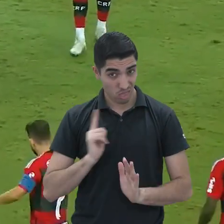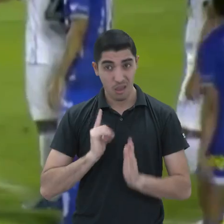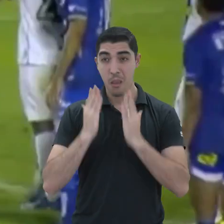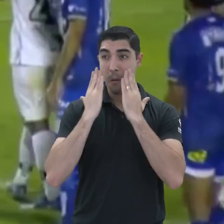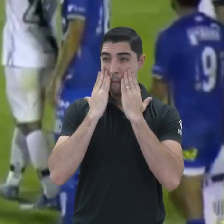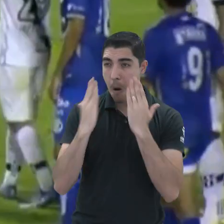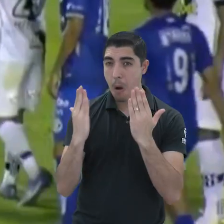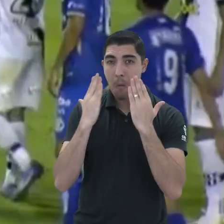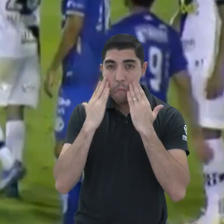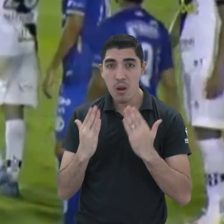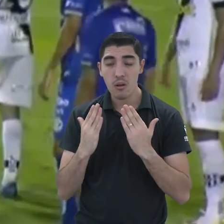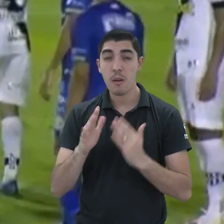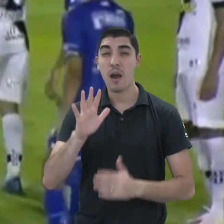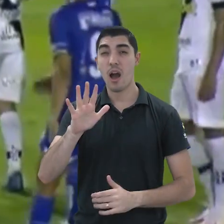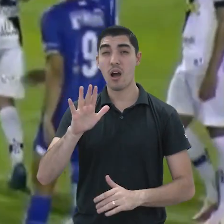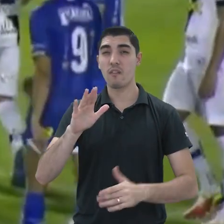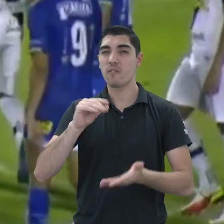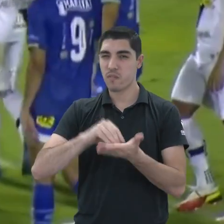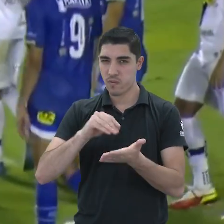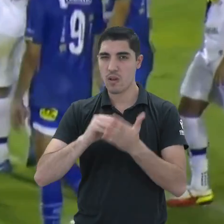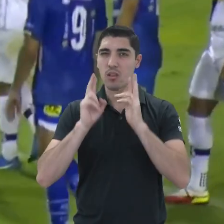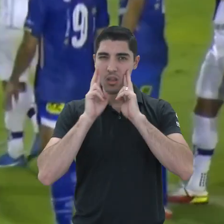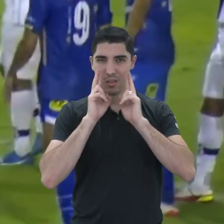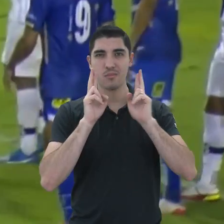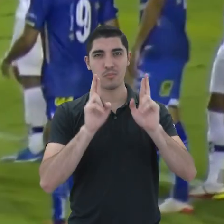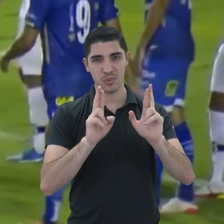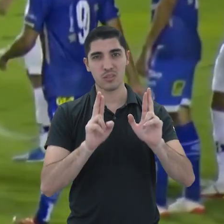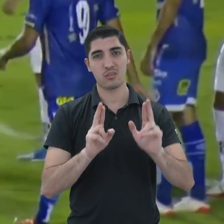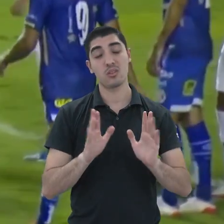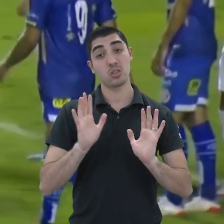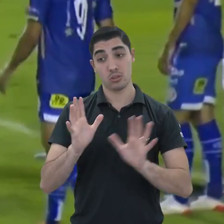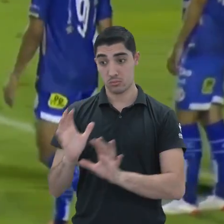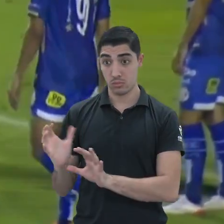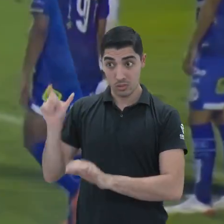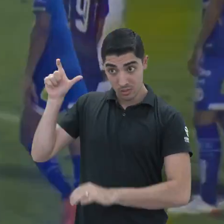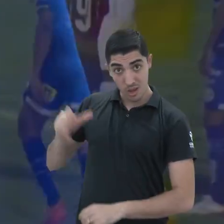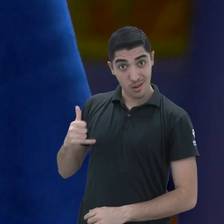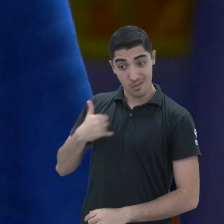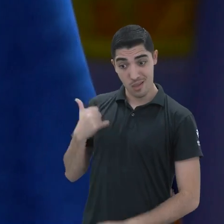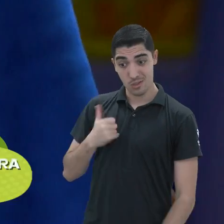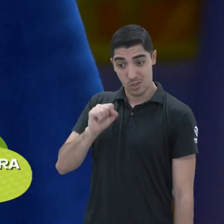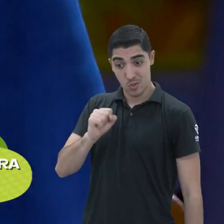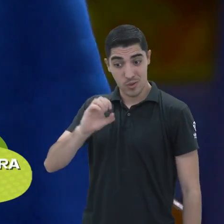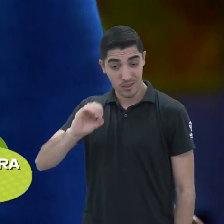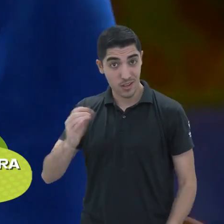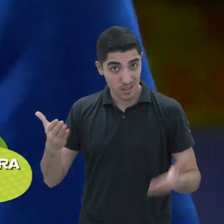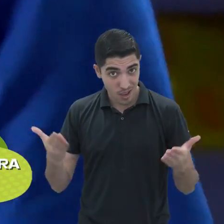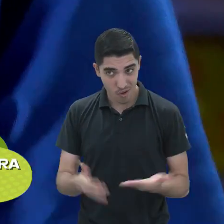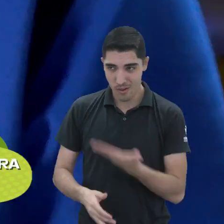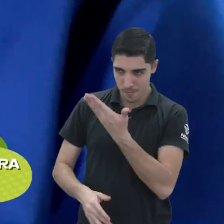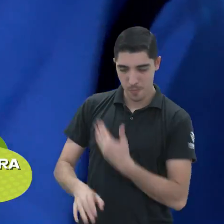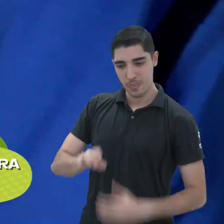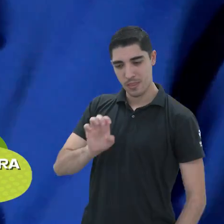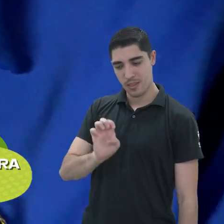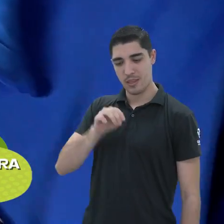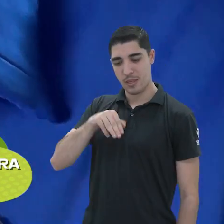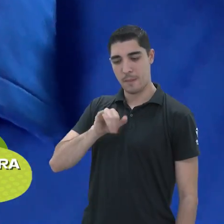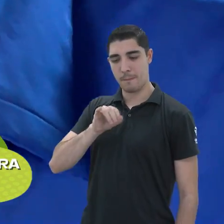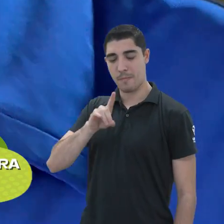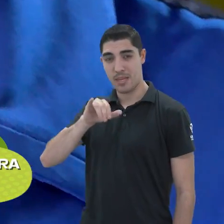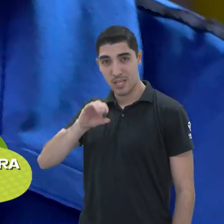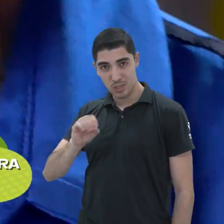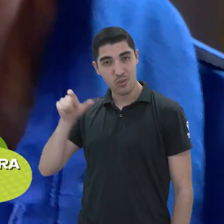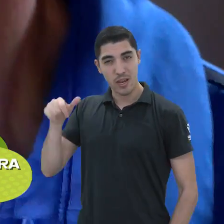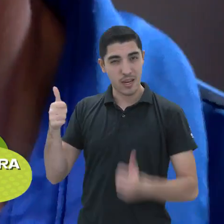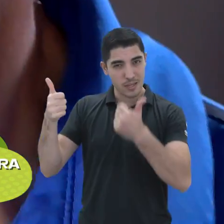exposta, talvez menos respeitada. E no alto dos seus 80 anos, Emídio Marques de Mesquita